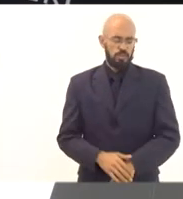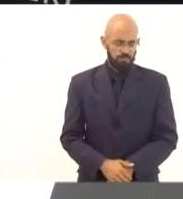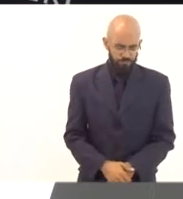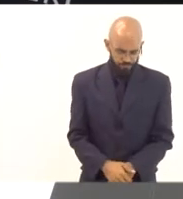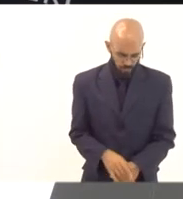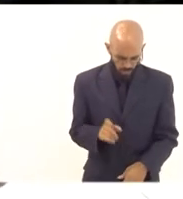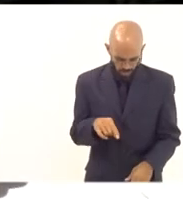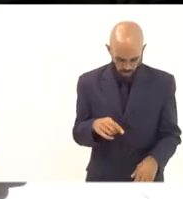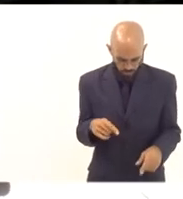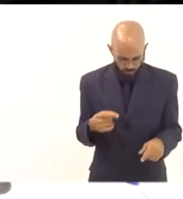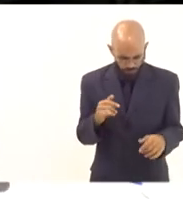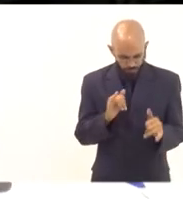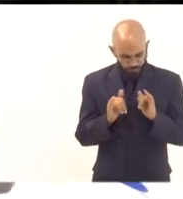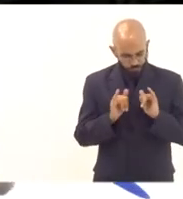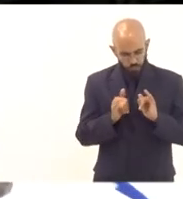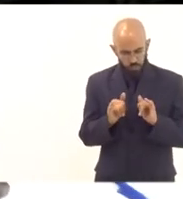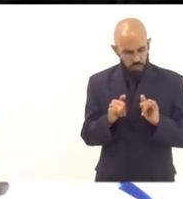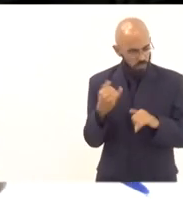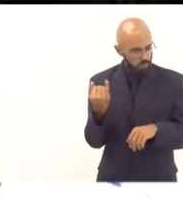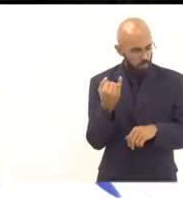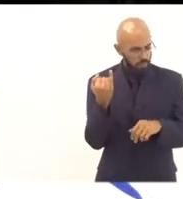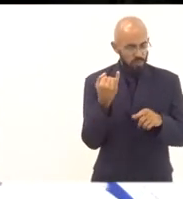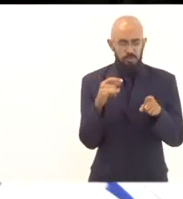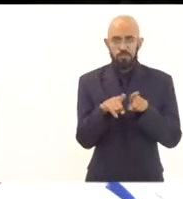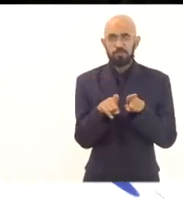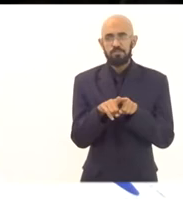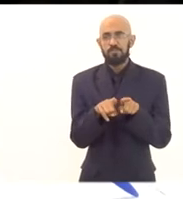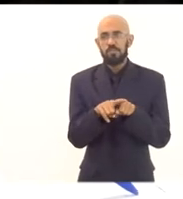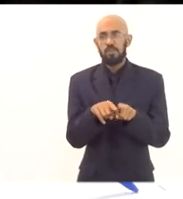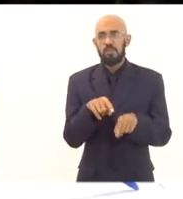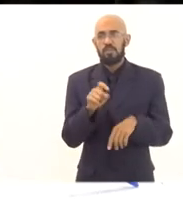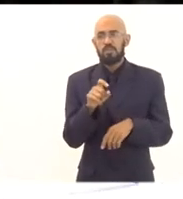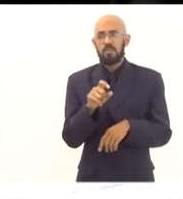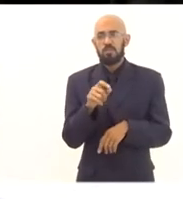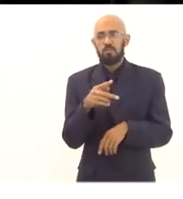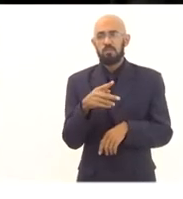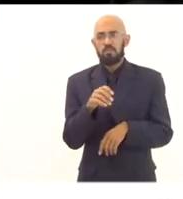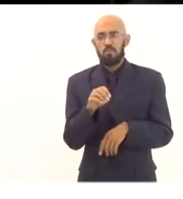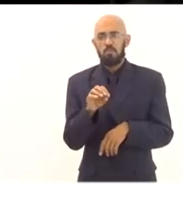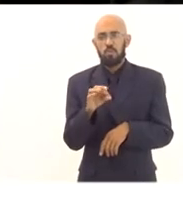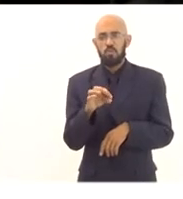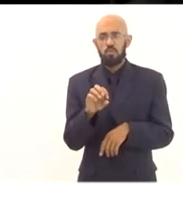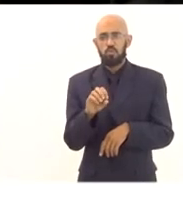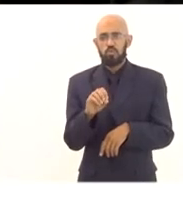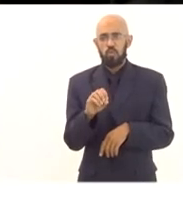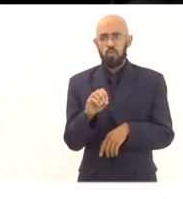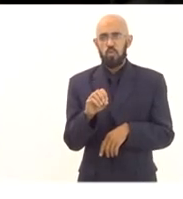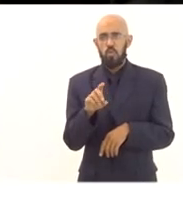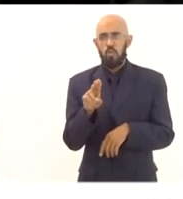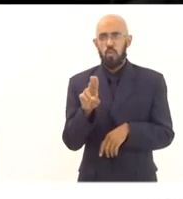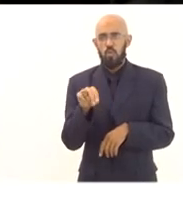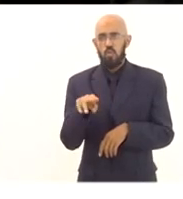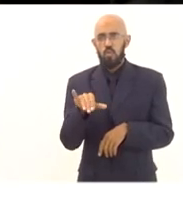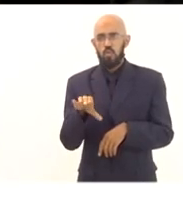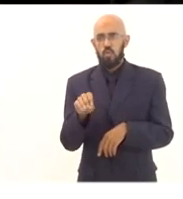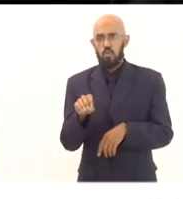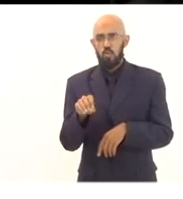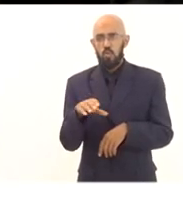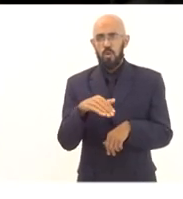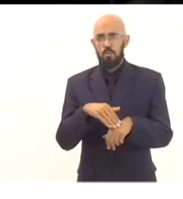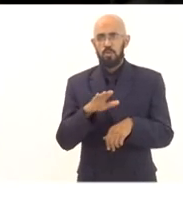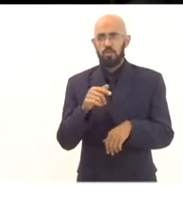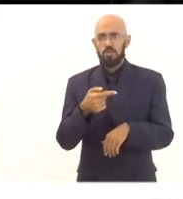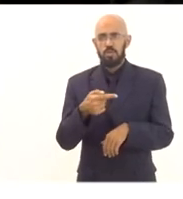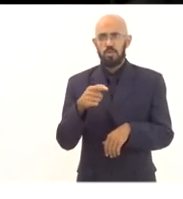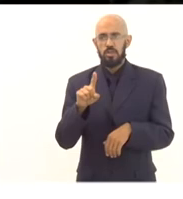dado também interessante é que esse posto único é naragin Braga de entrega distribuição de cartões aumentou em